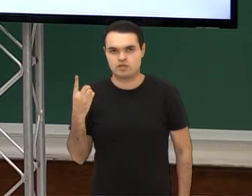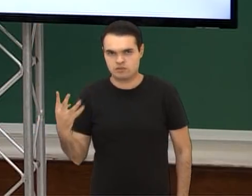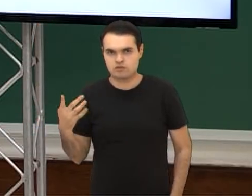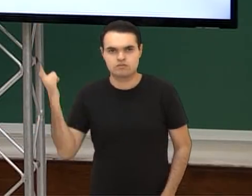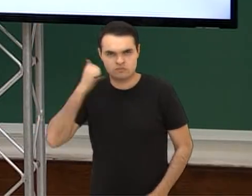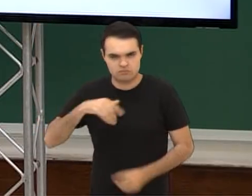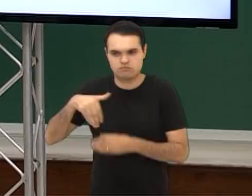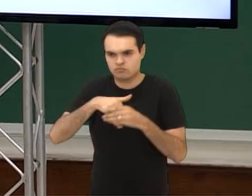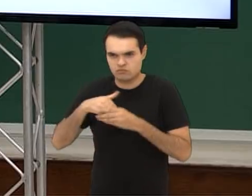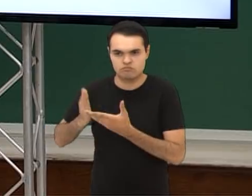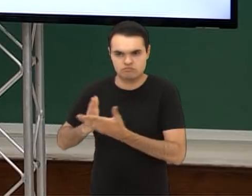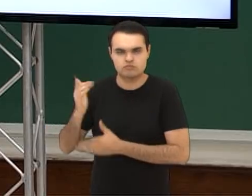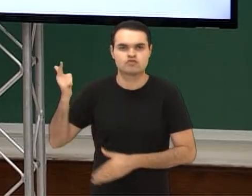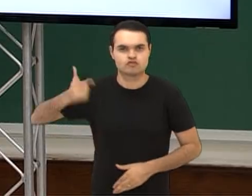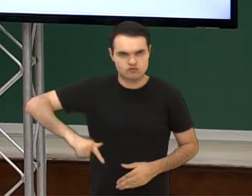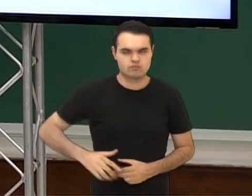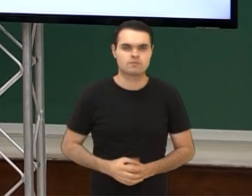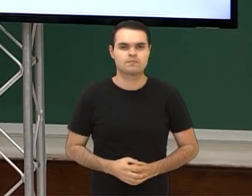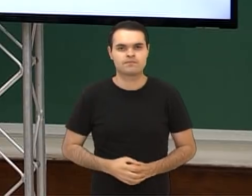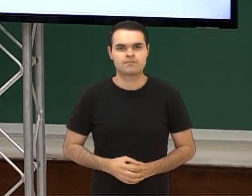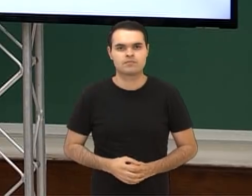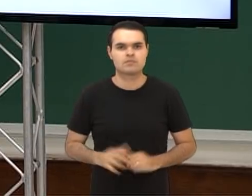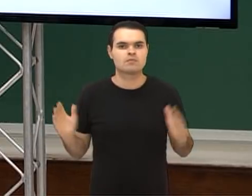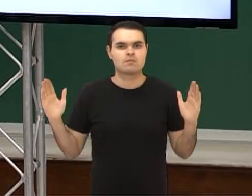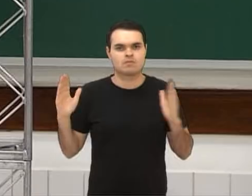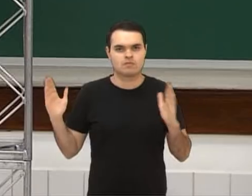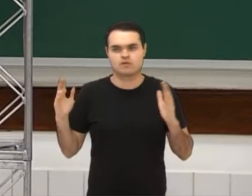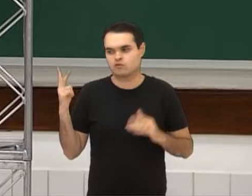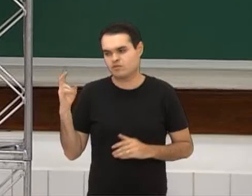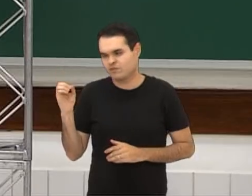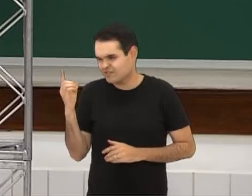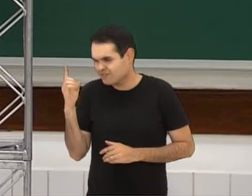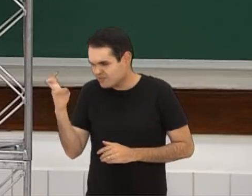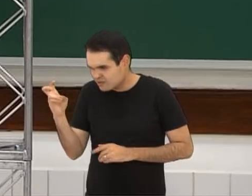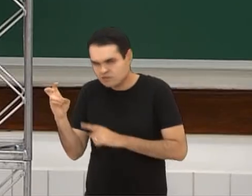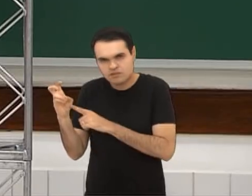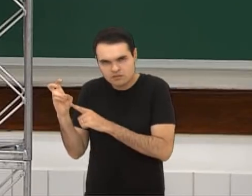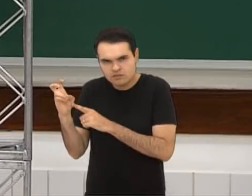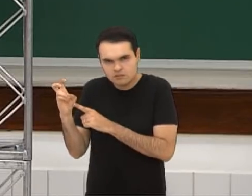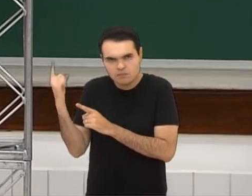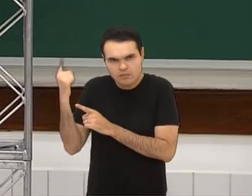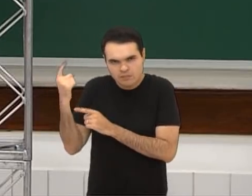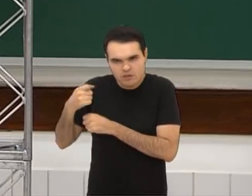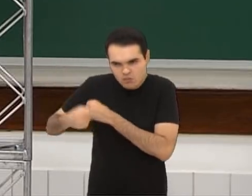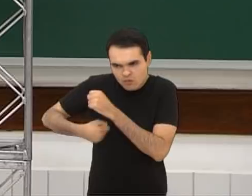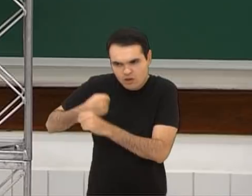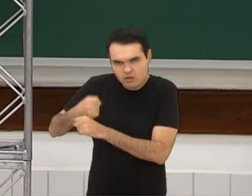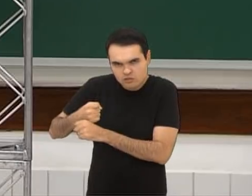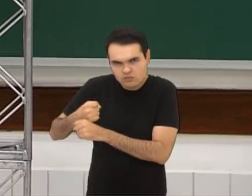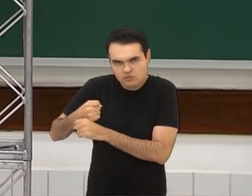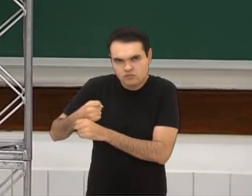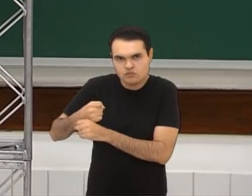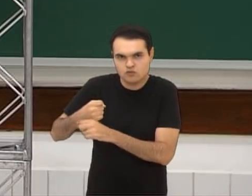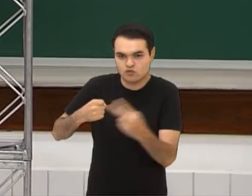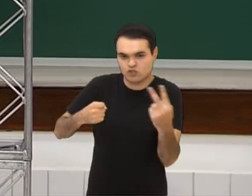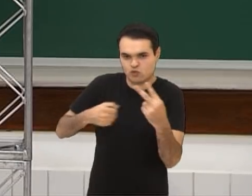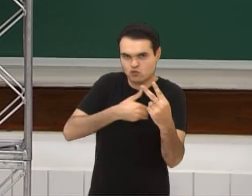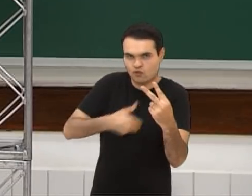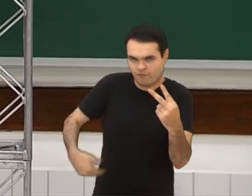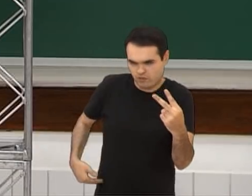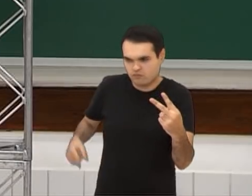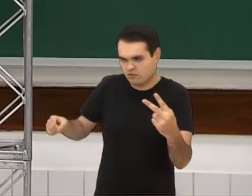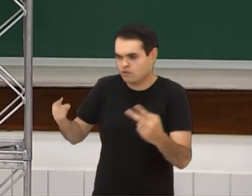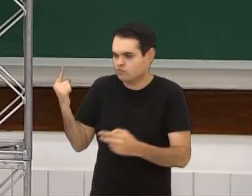reeleita presidente. Durante 2015, o iniciozinho do primeiro ano do seu segundo governo,